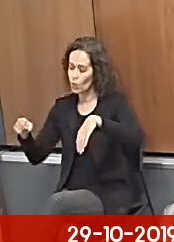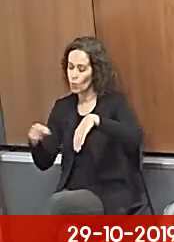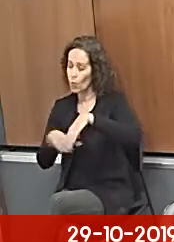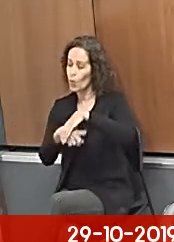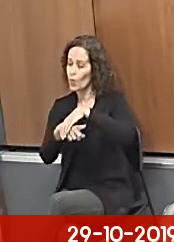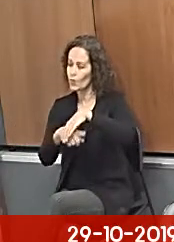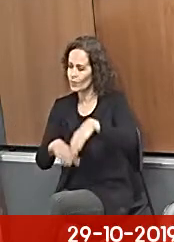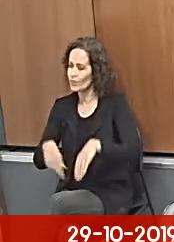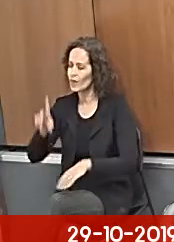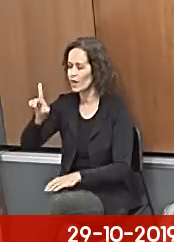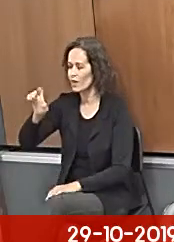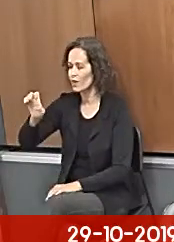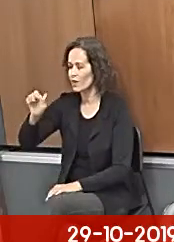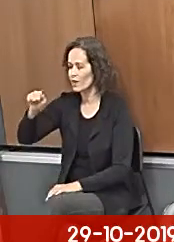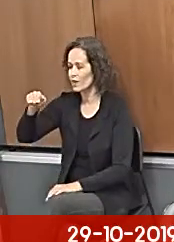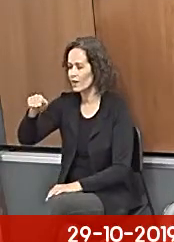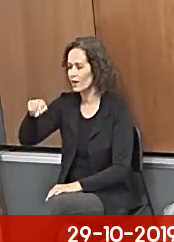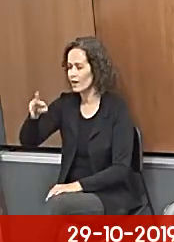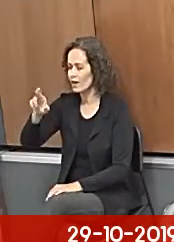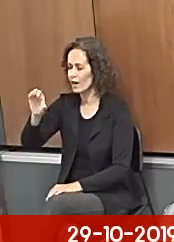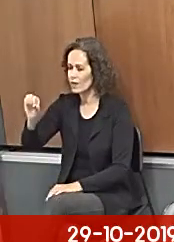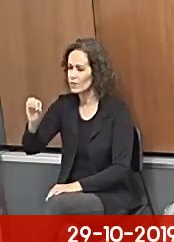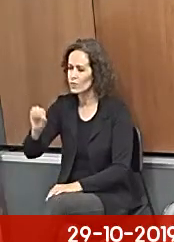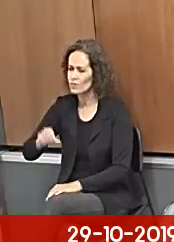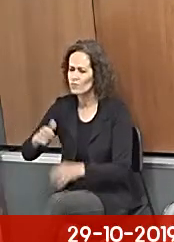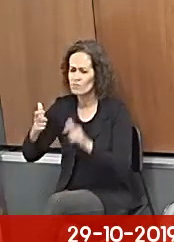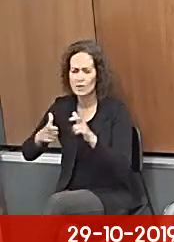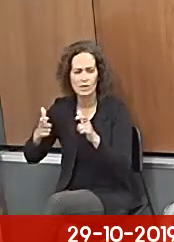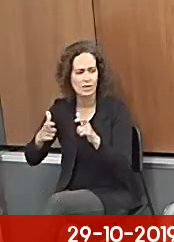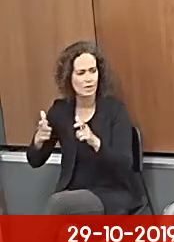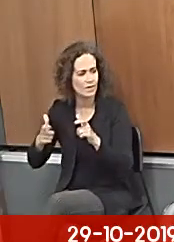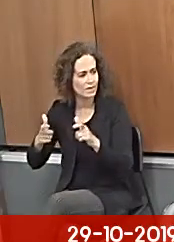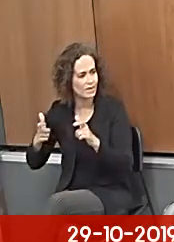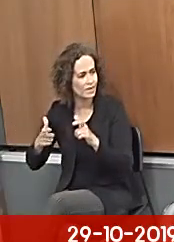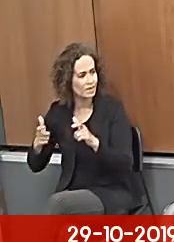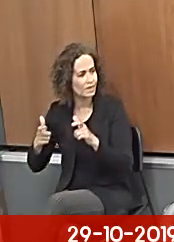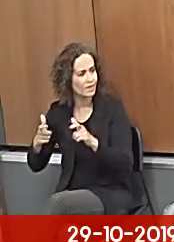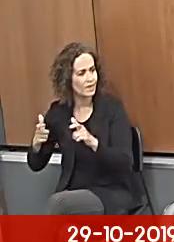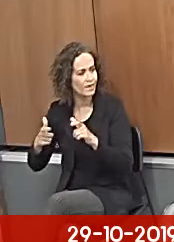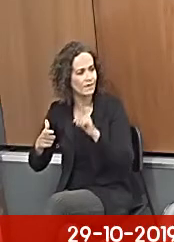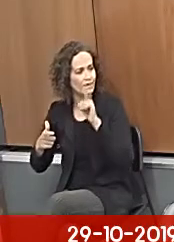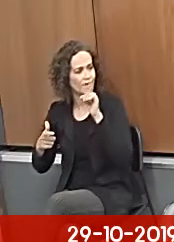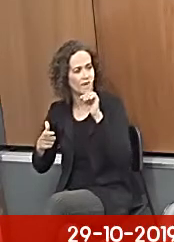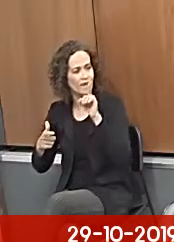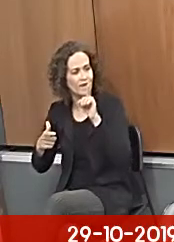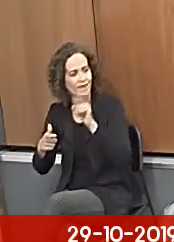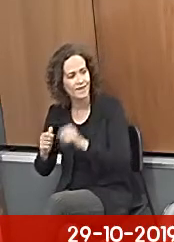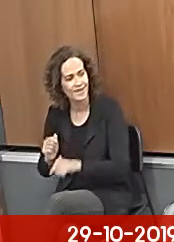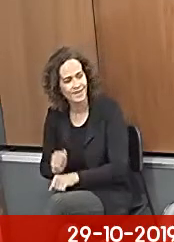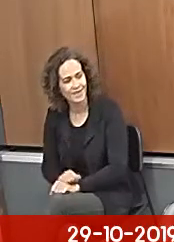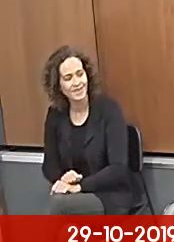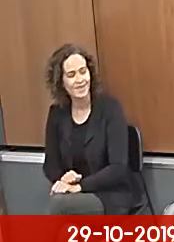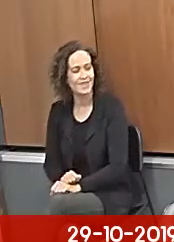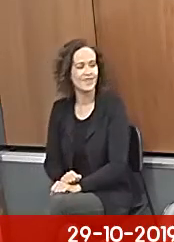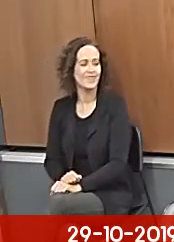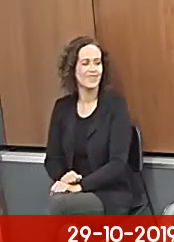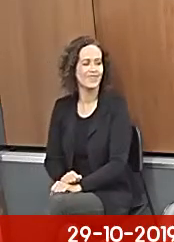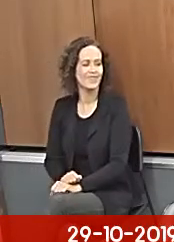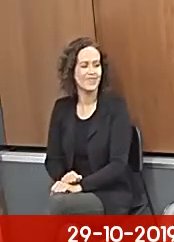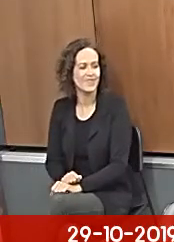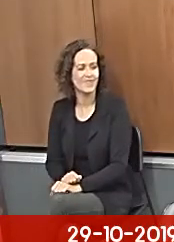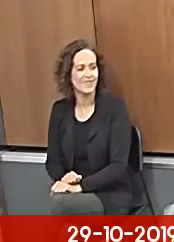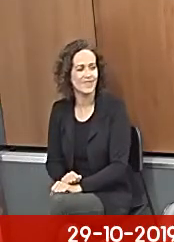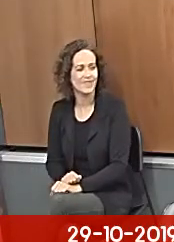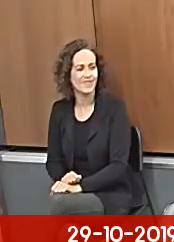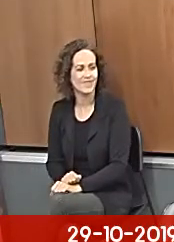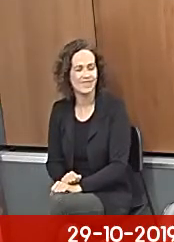gente. Cadê o Leandro? Leandro Bracinho. Não tem braço, não. O Leandro nem, é que está aquela